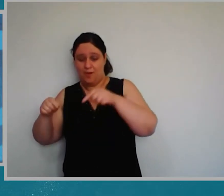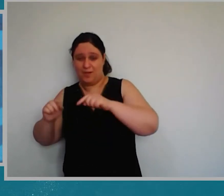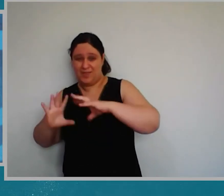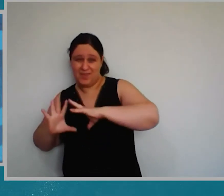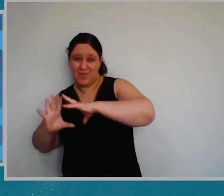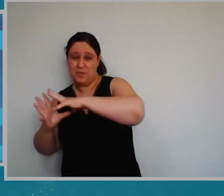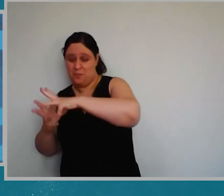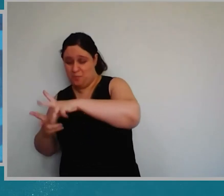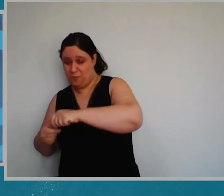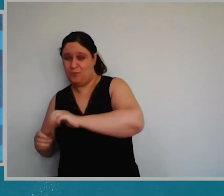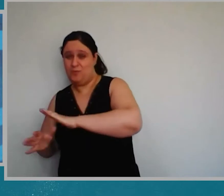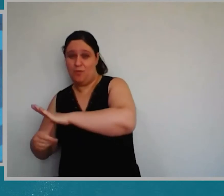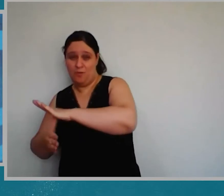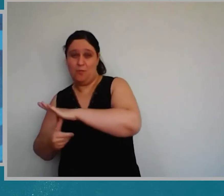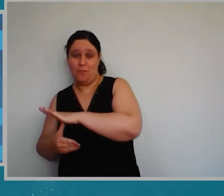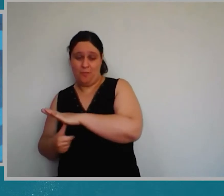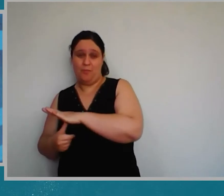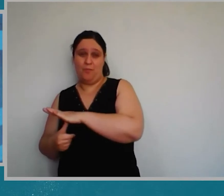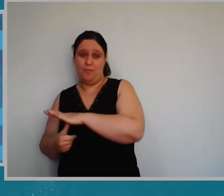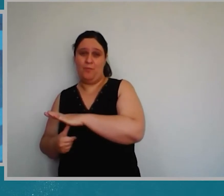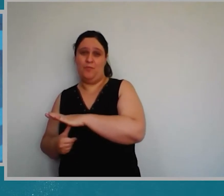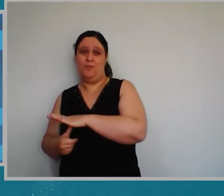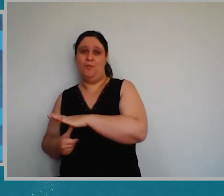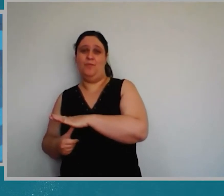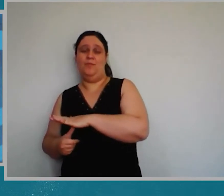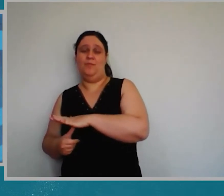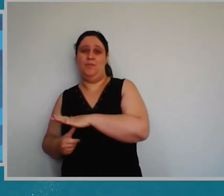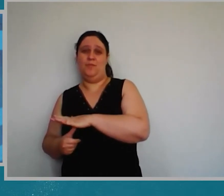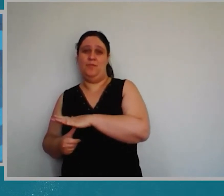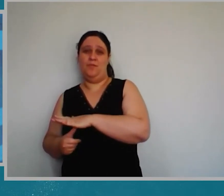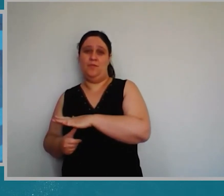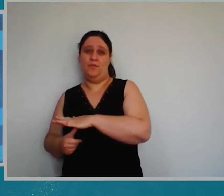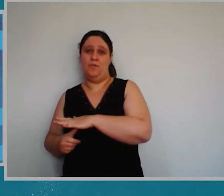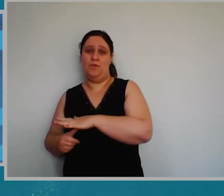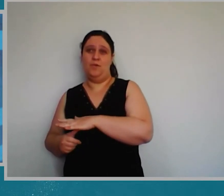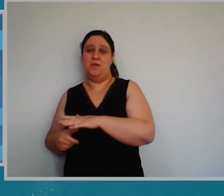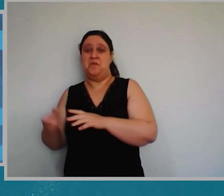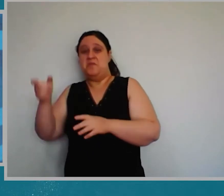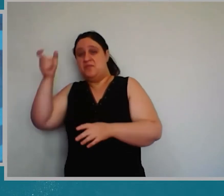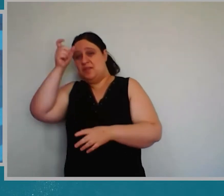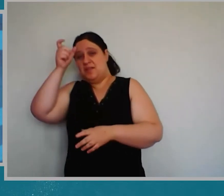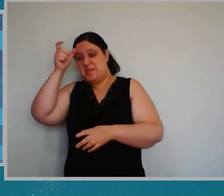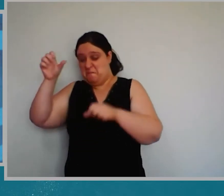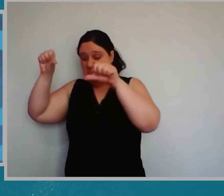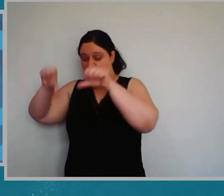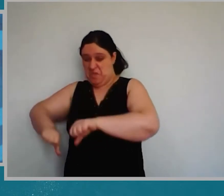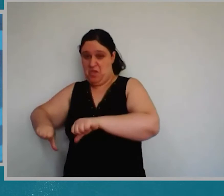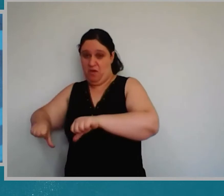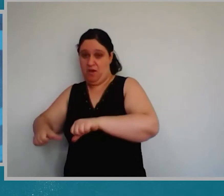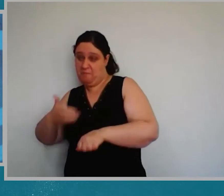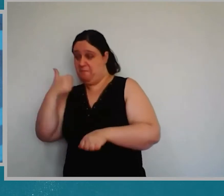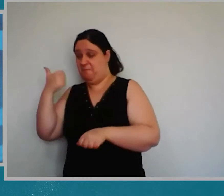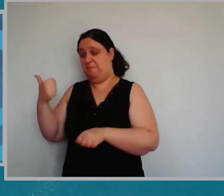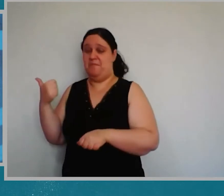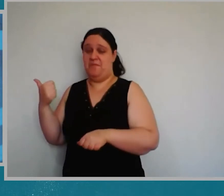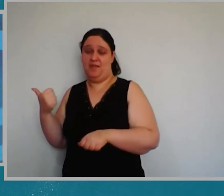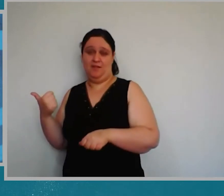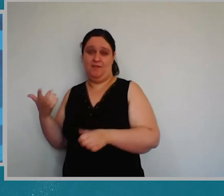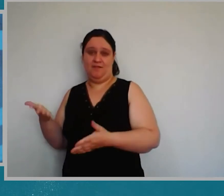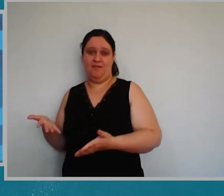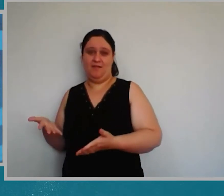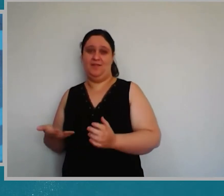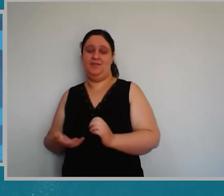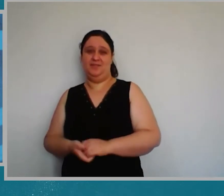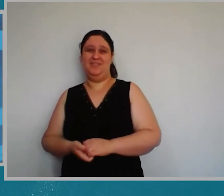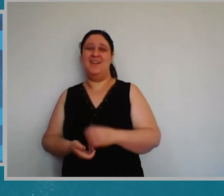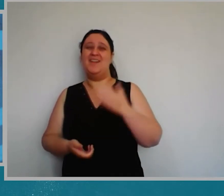terra. Para ele, quanto pior, melhor. Sabe quando tem